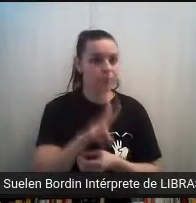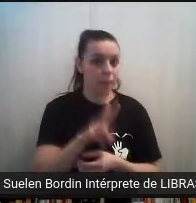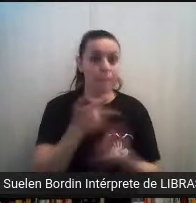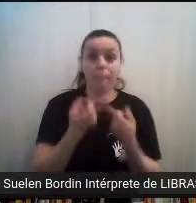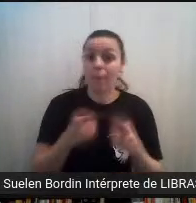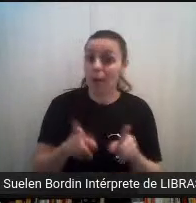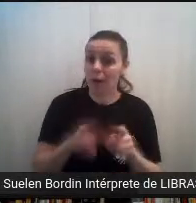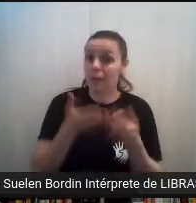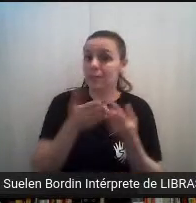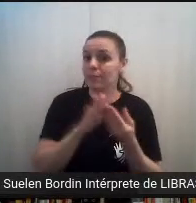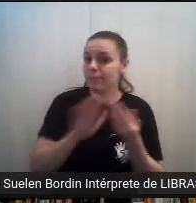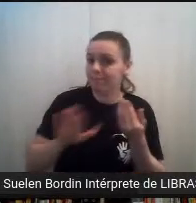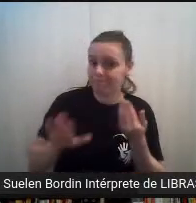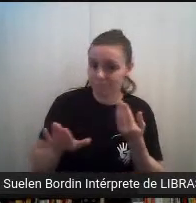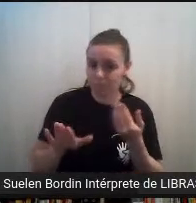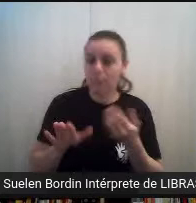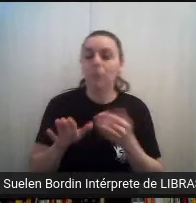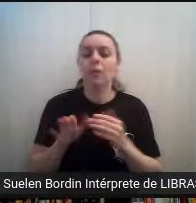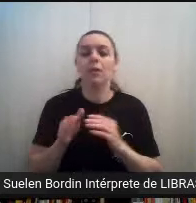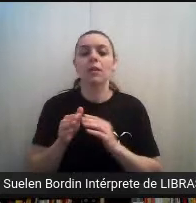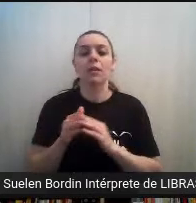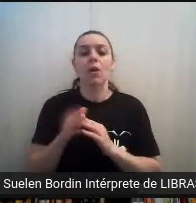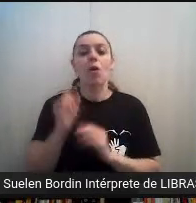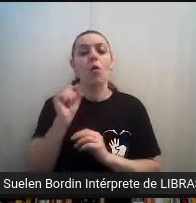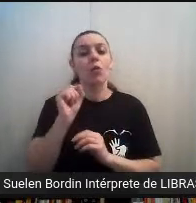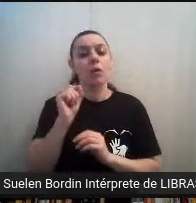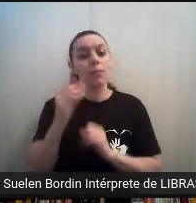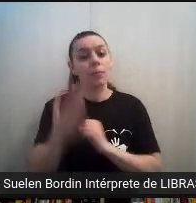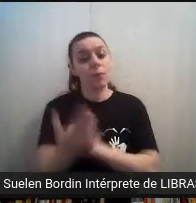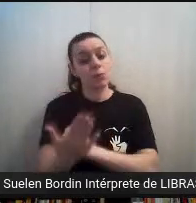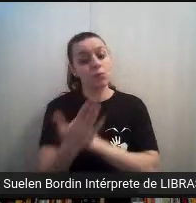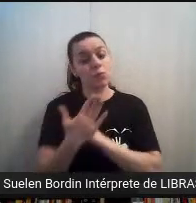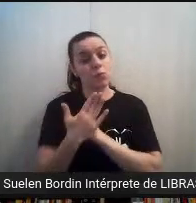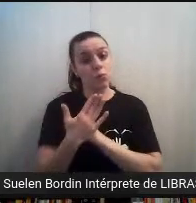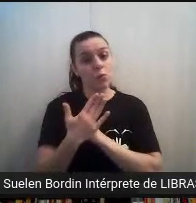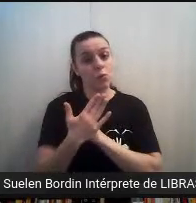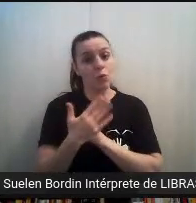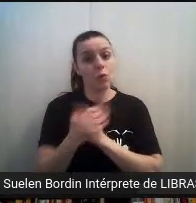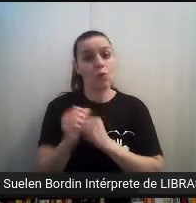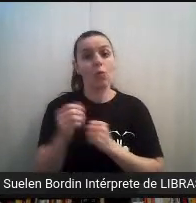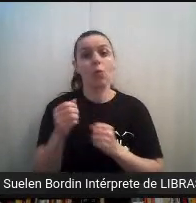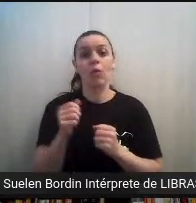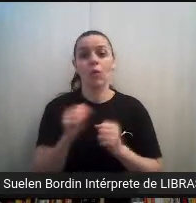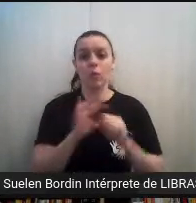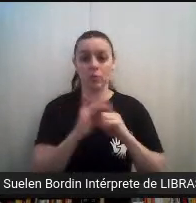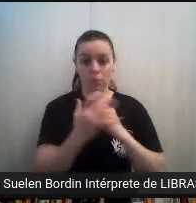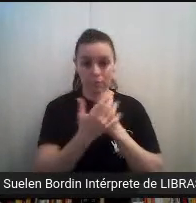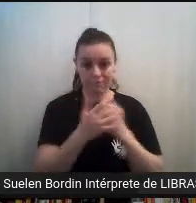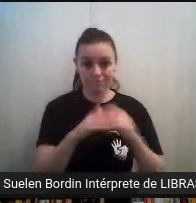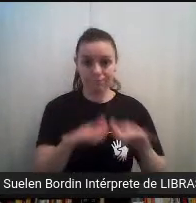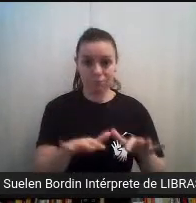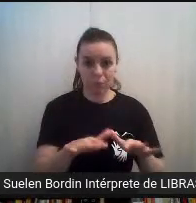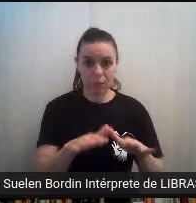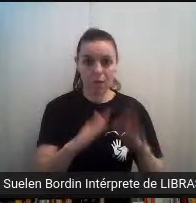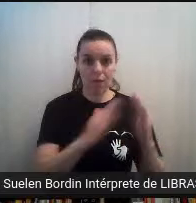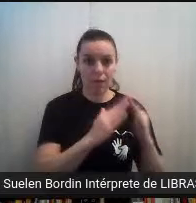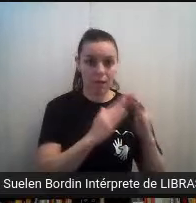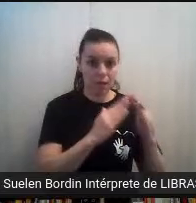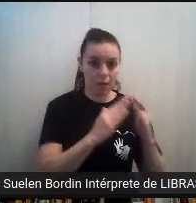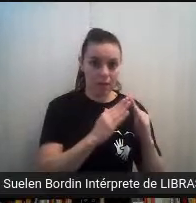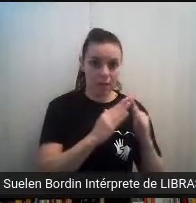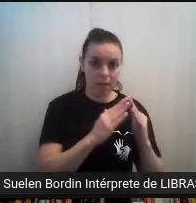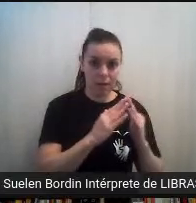isso, o que me ajudou muito nessa quarentena, nos estudos, foi participar da Olimpíada Internacional junto